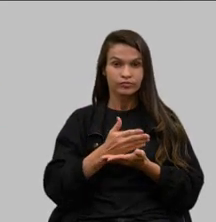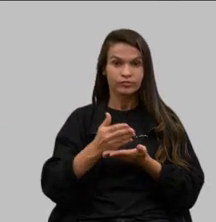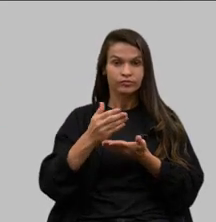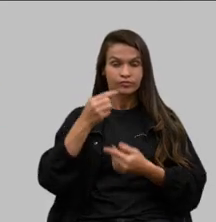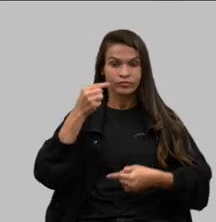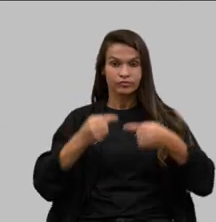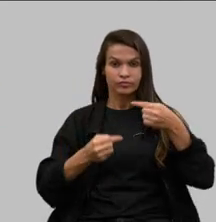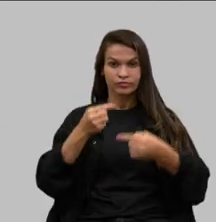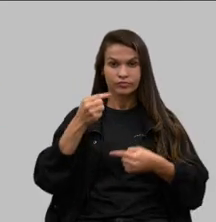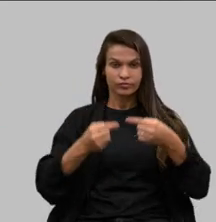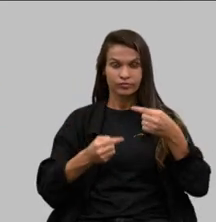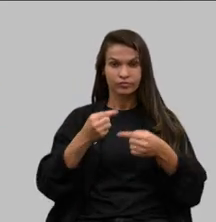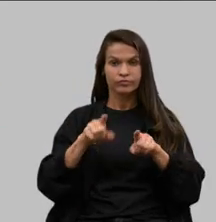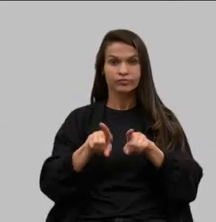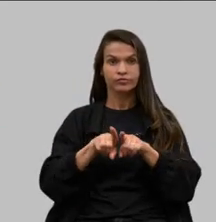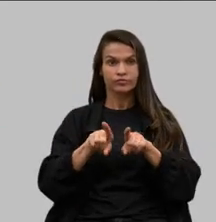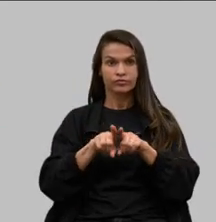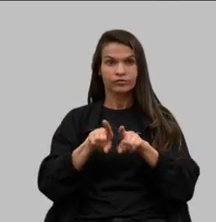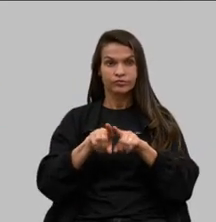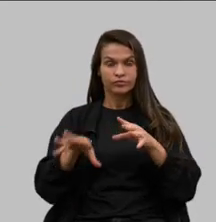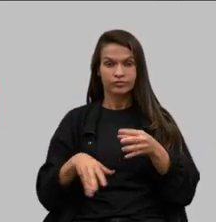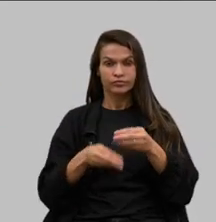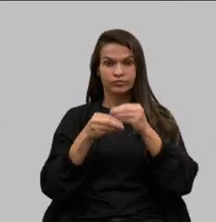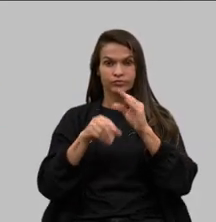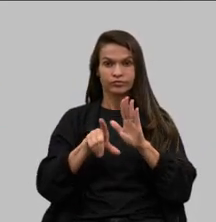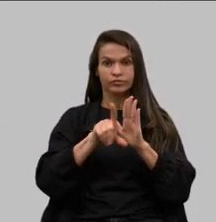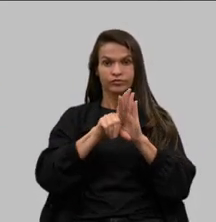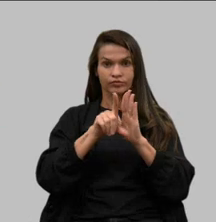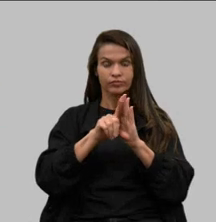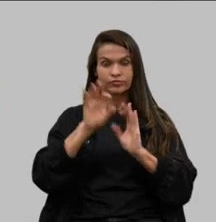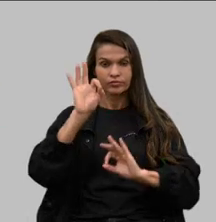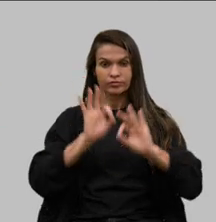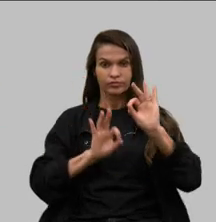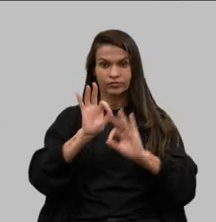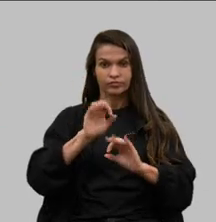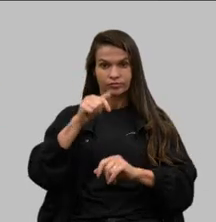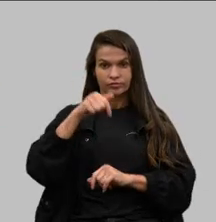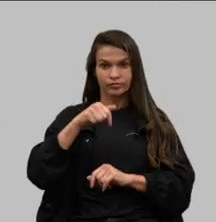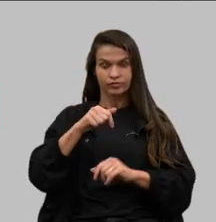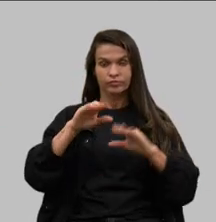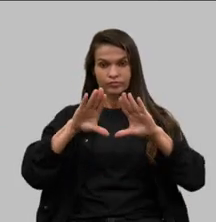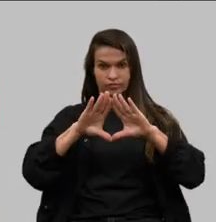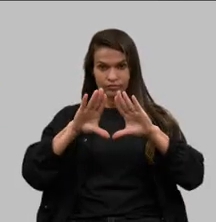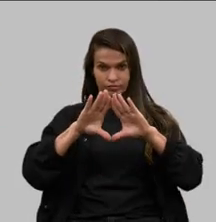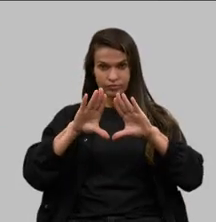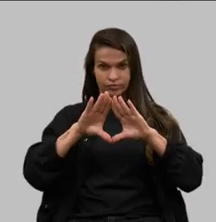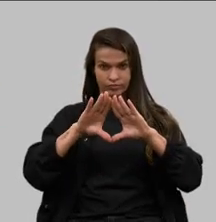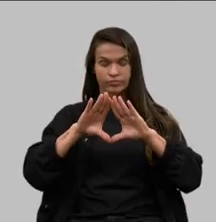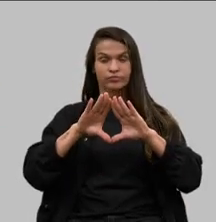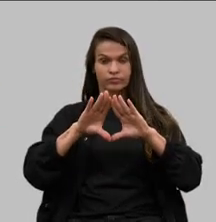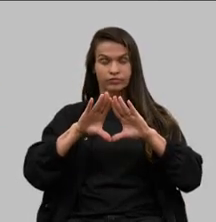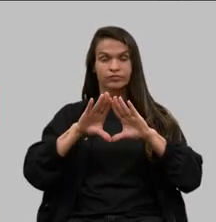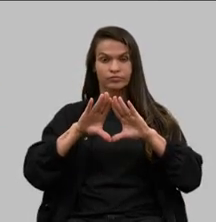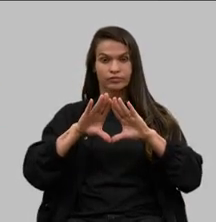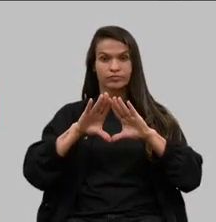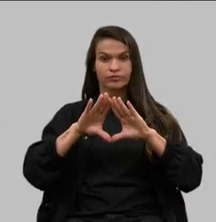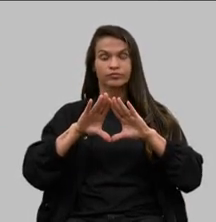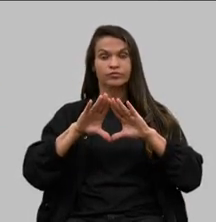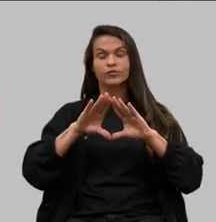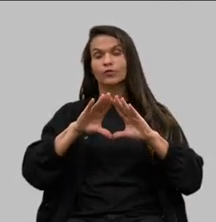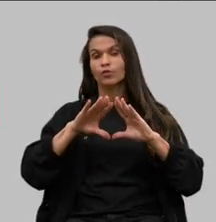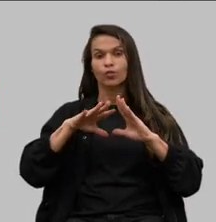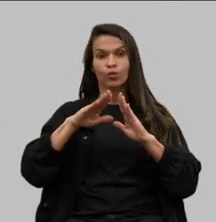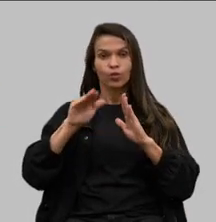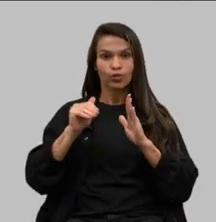discussão Ampla inclusive aprovação de uma lei de reorganização aqui na Assembleia Legislativa que eh todos os